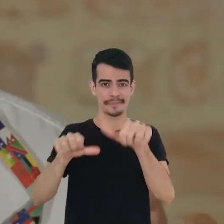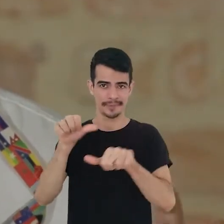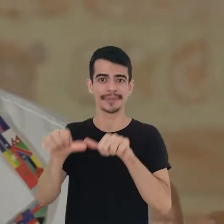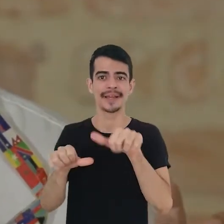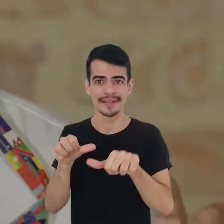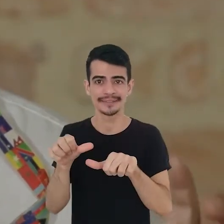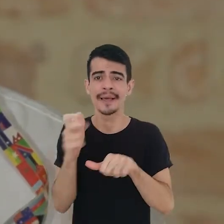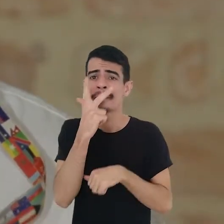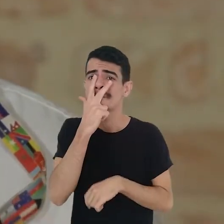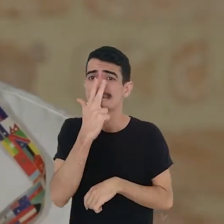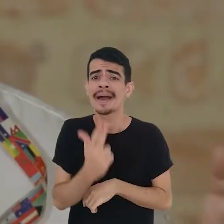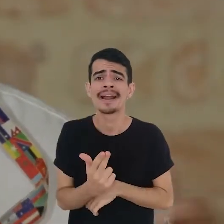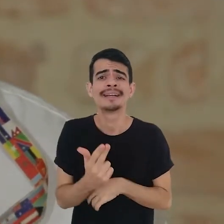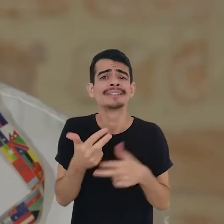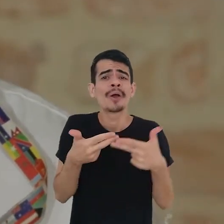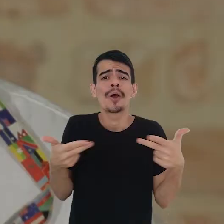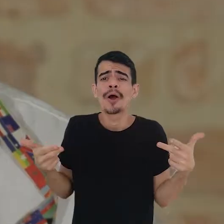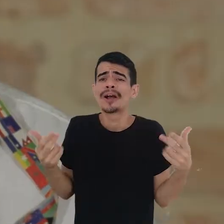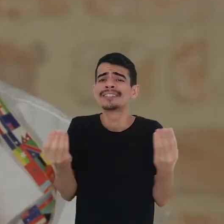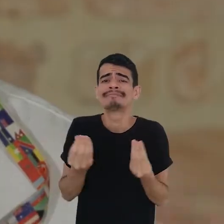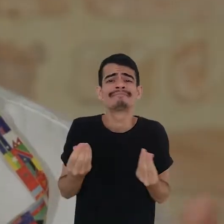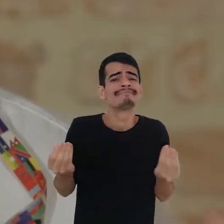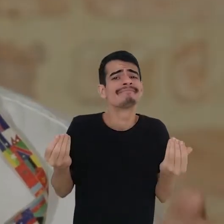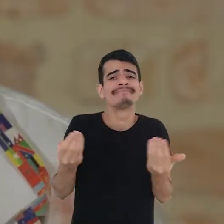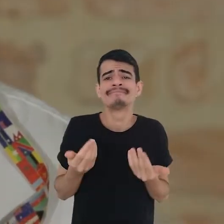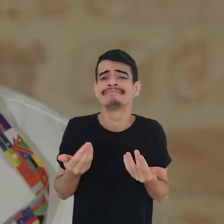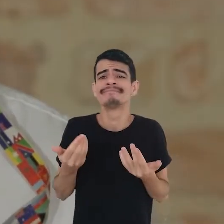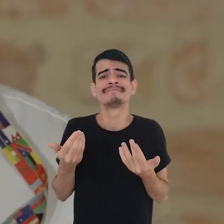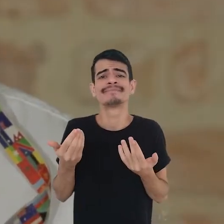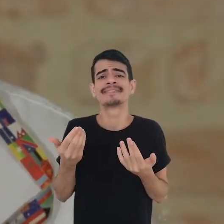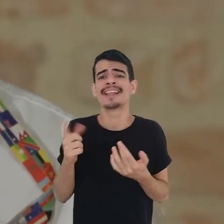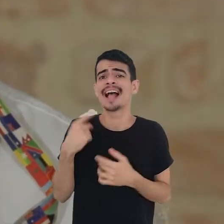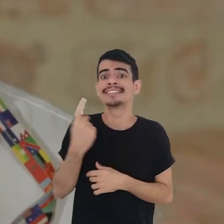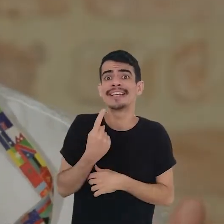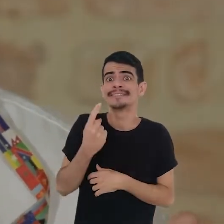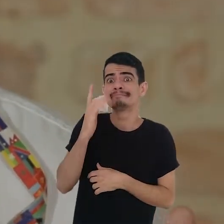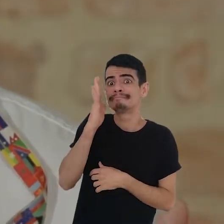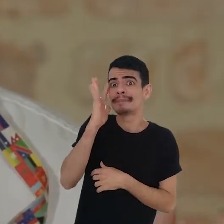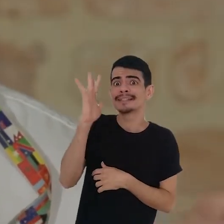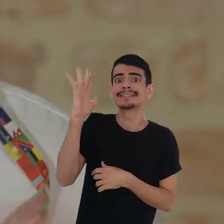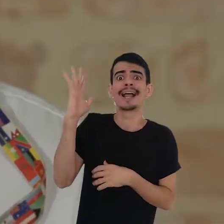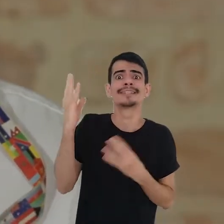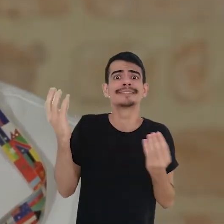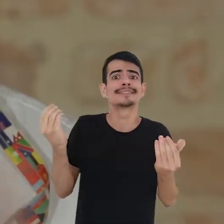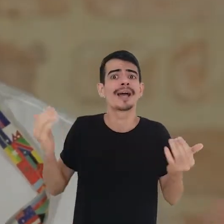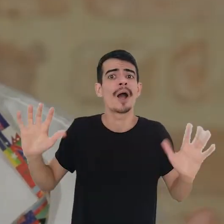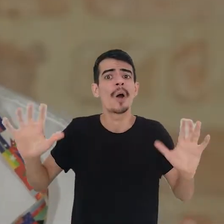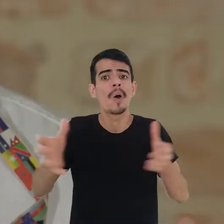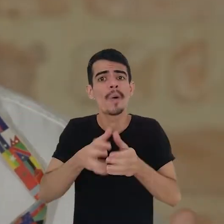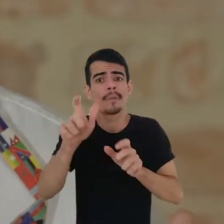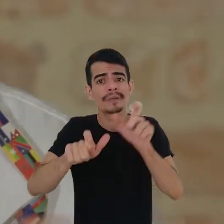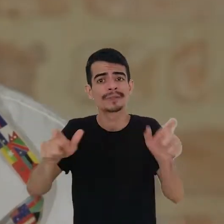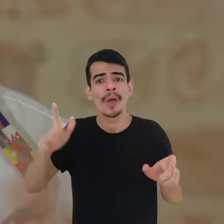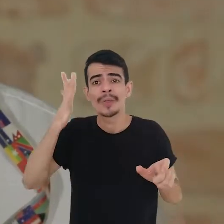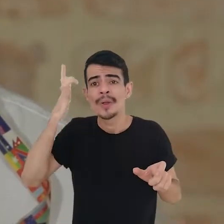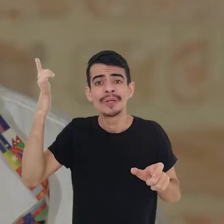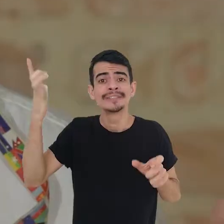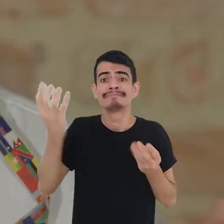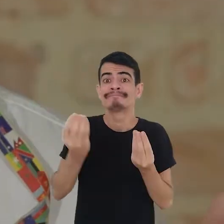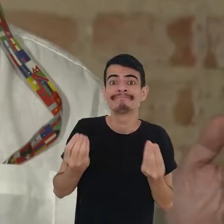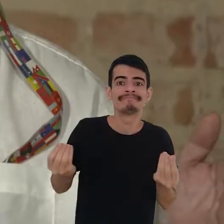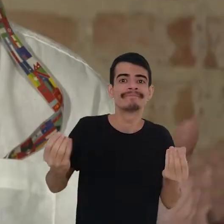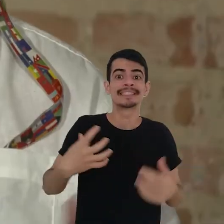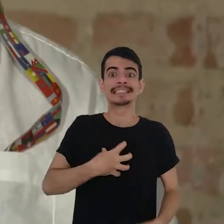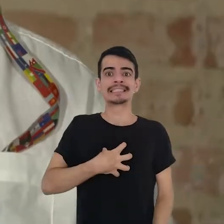vivemos nos trópicos, parece alguma coisa bem distante do nosso imaginário coletivo,